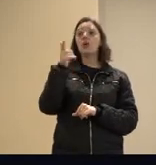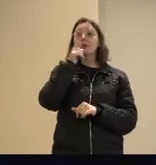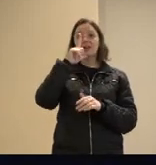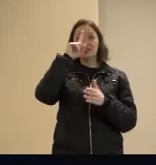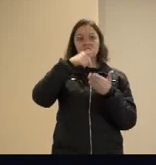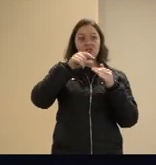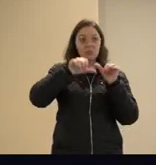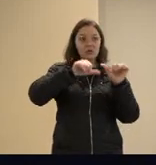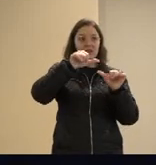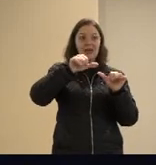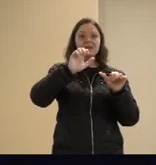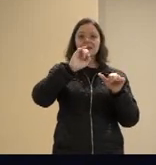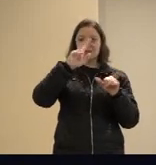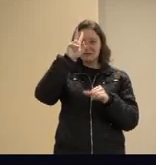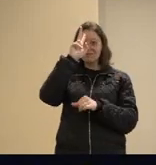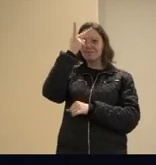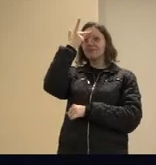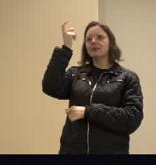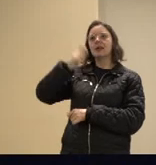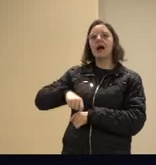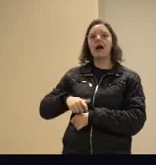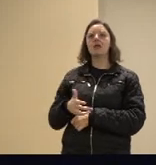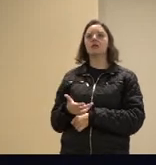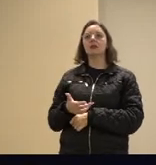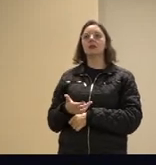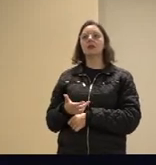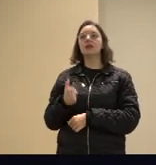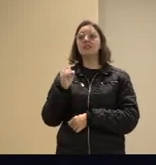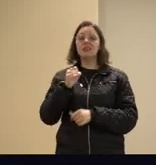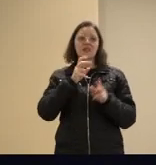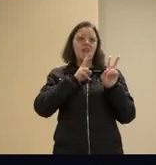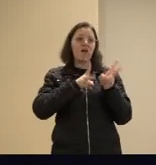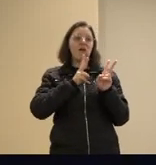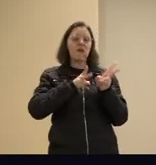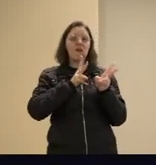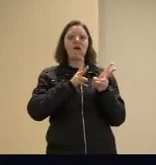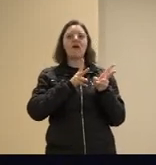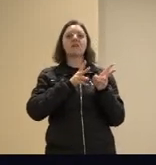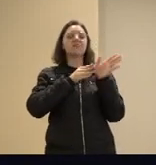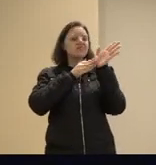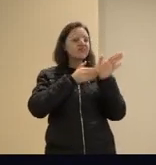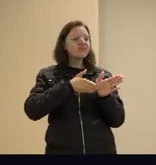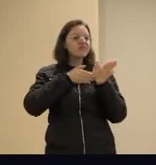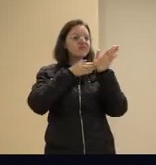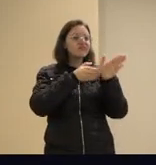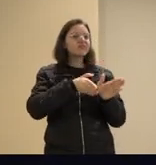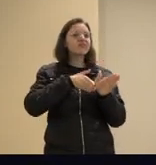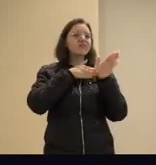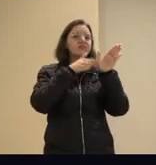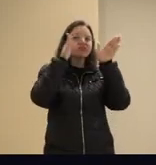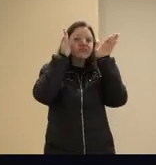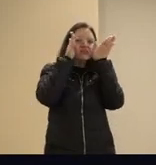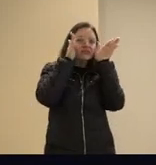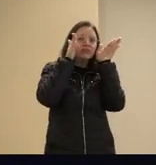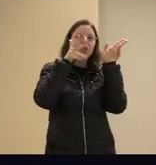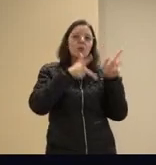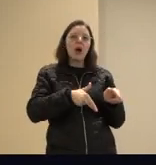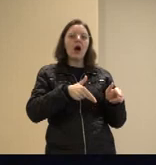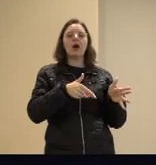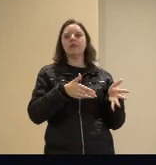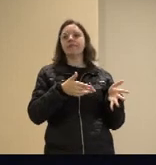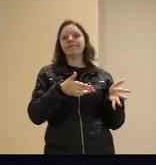visão. Se a gente mantiver a mesma visão, aí lembro